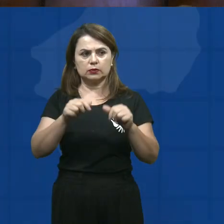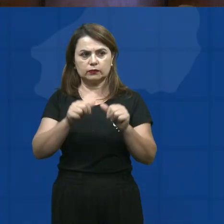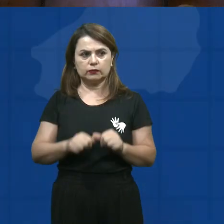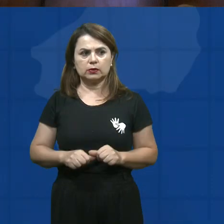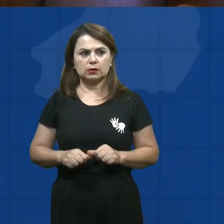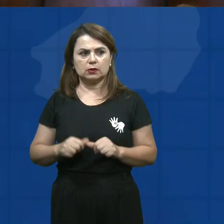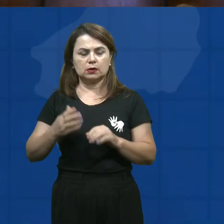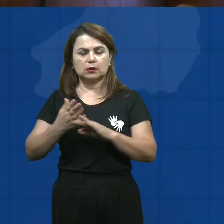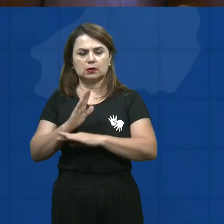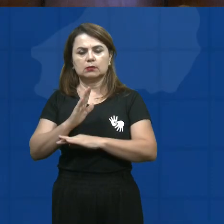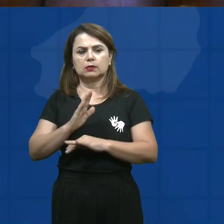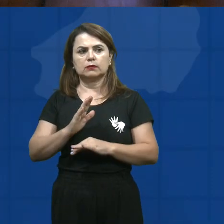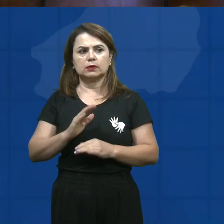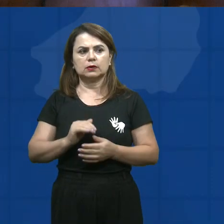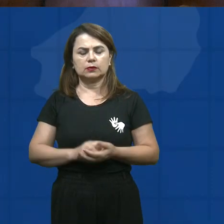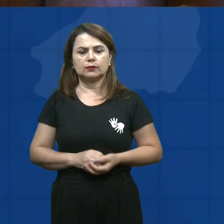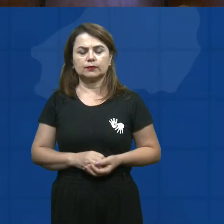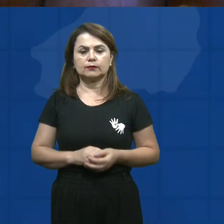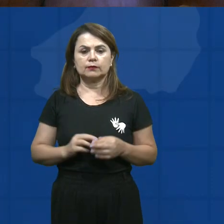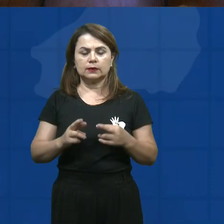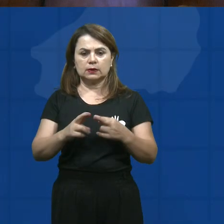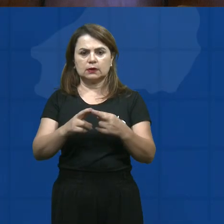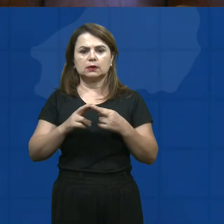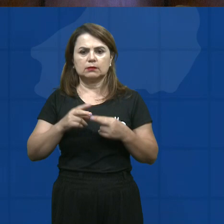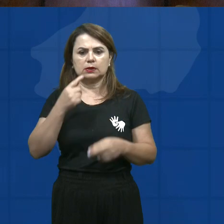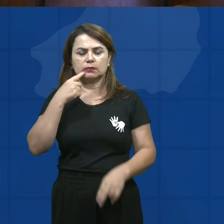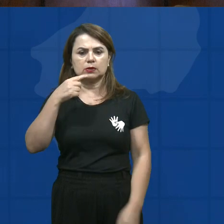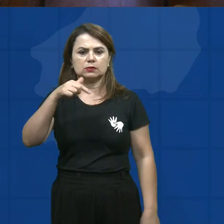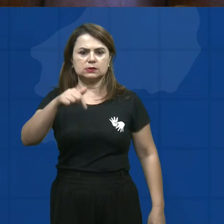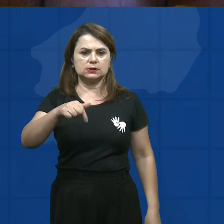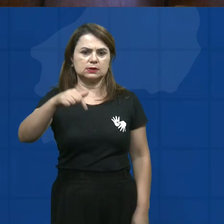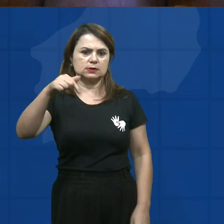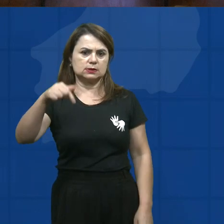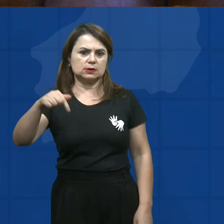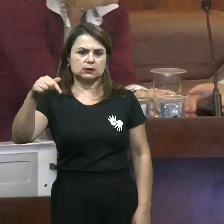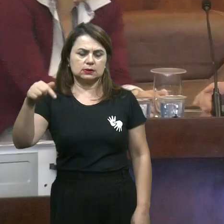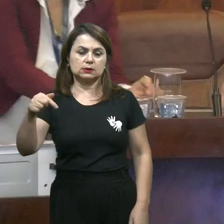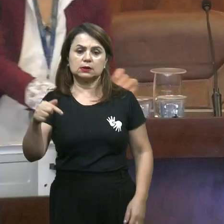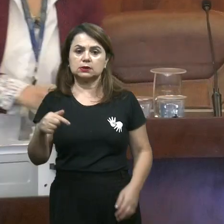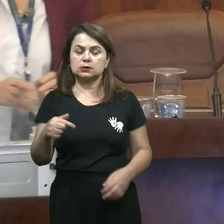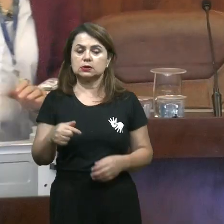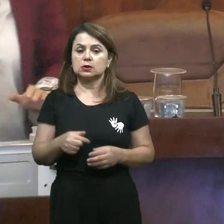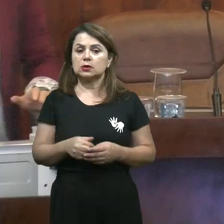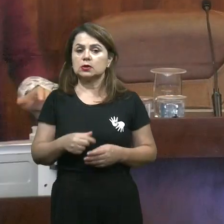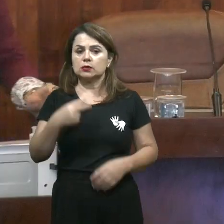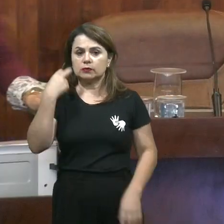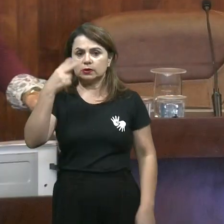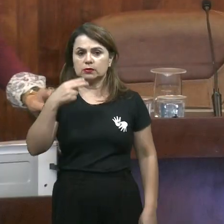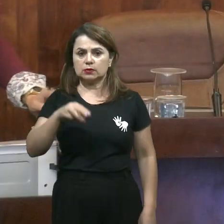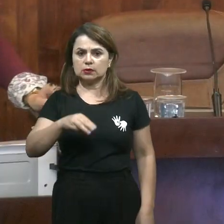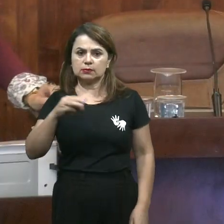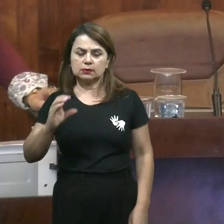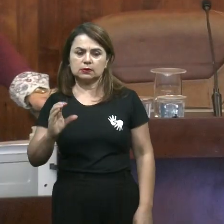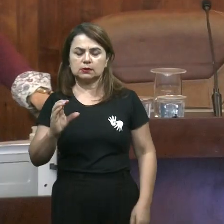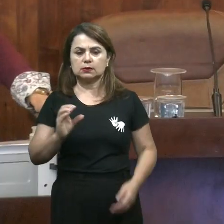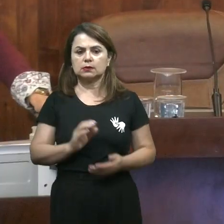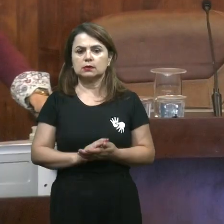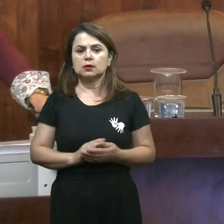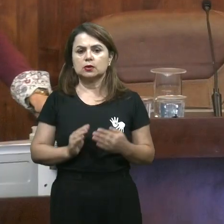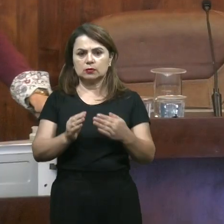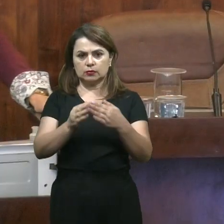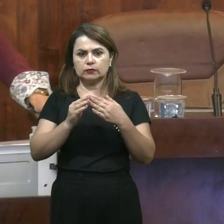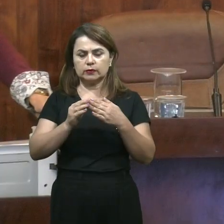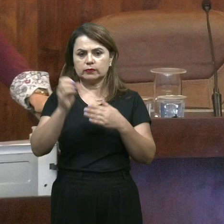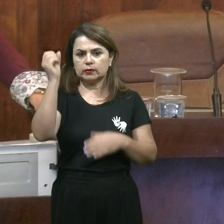Aprovado. Requerimento 1777, barra 224, do vereador Marcos Rezende. Solicitando ao prefeito